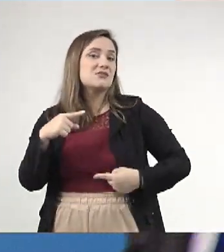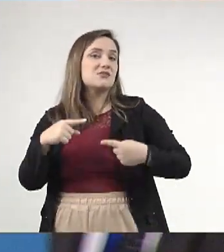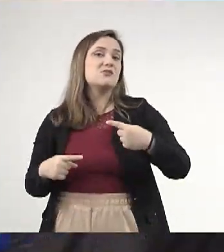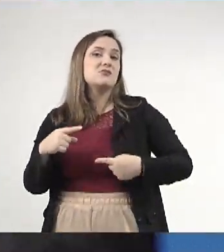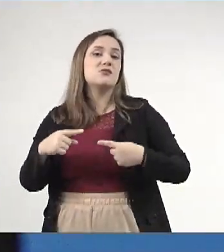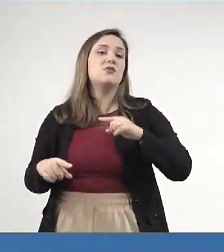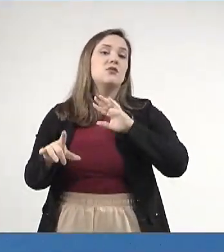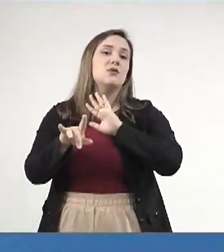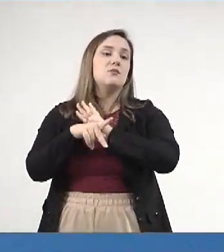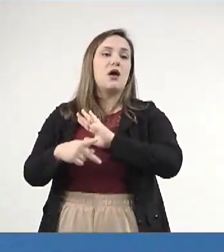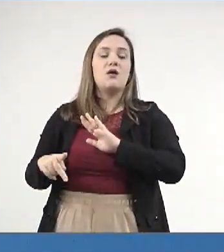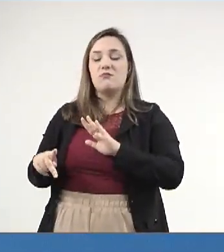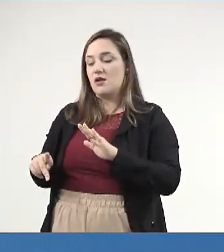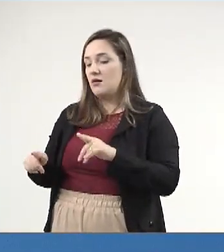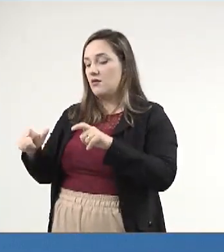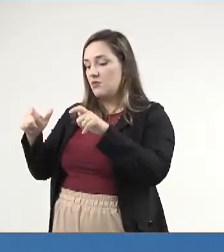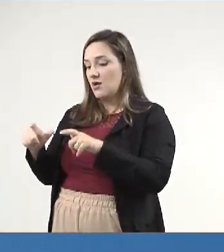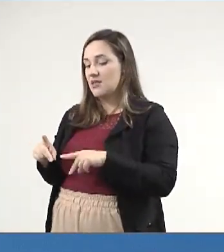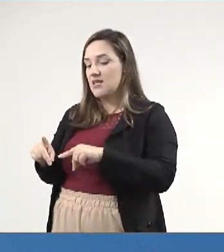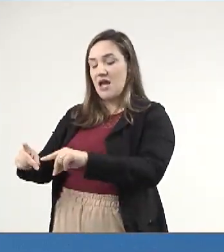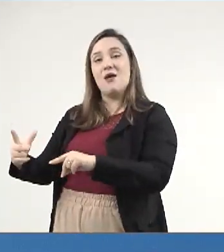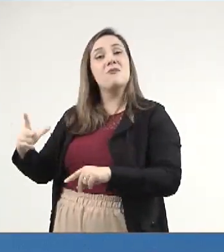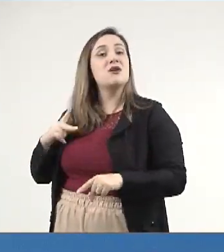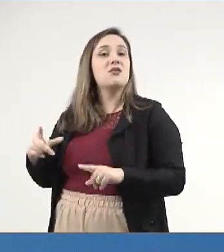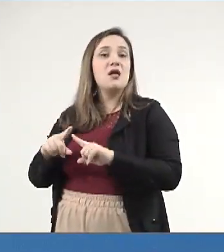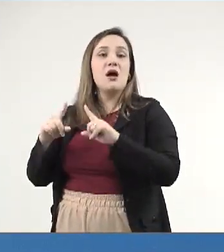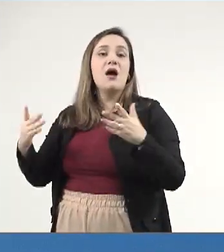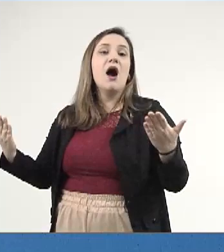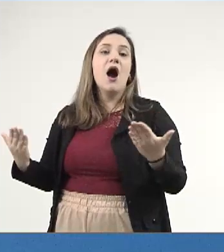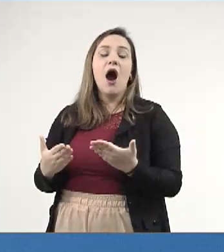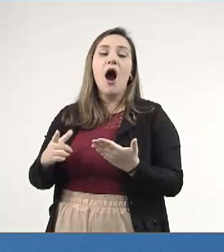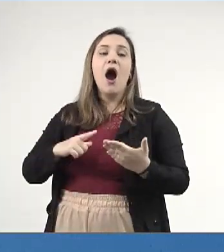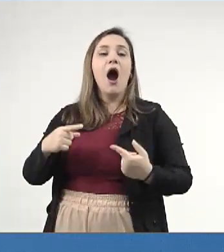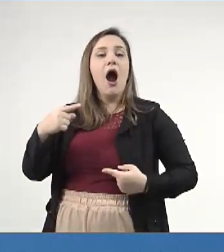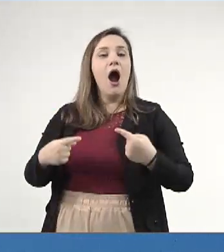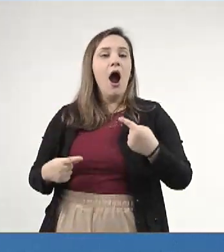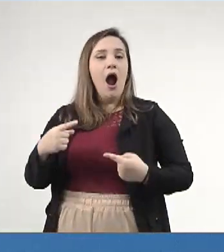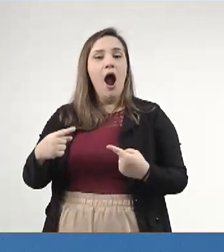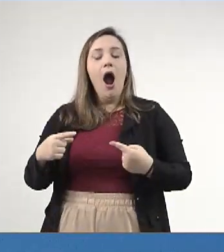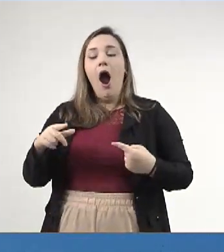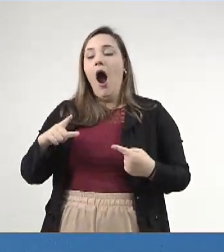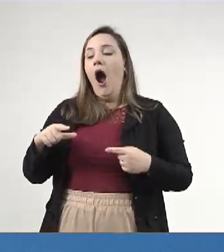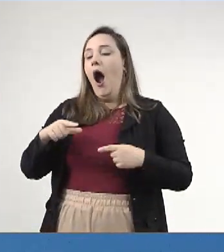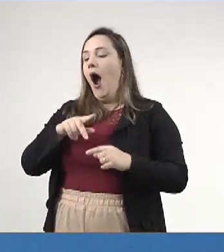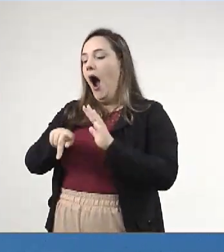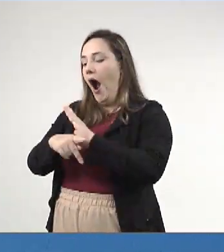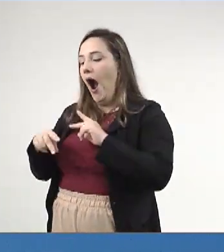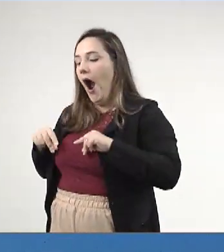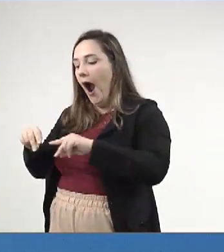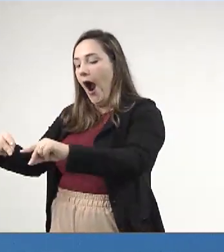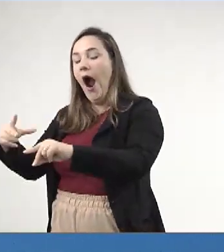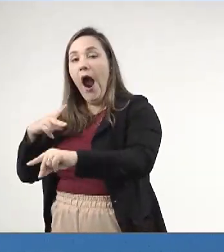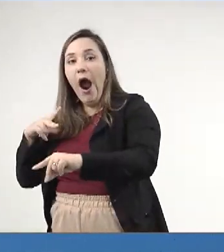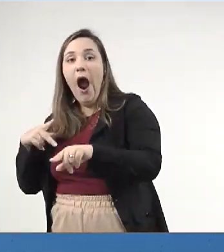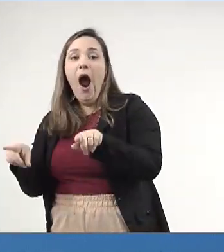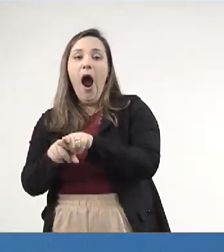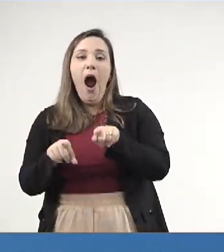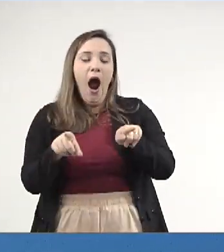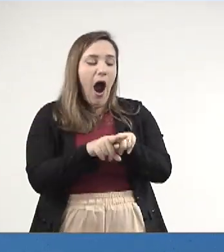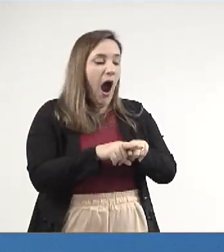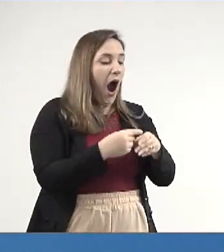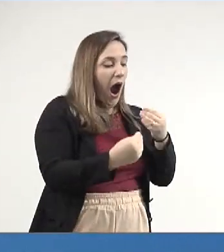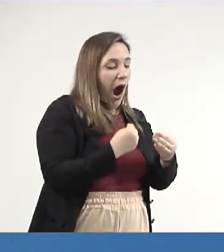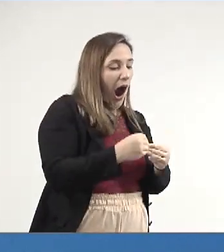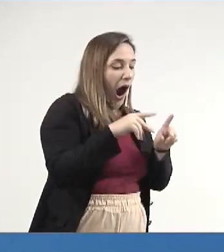da propriedade privada. Mas nós temos nesse momento uma disputa que é entre a propriedade privada e o modo de